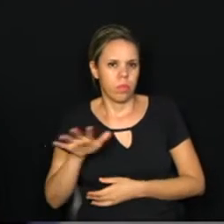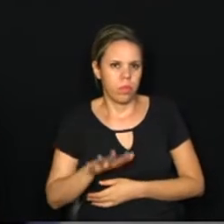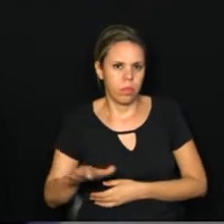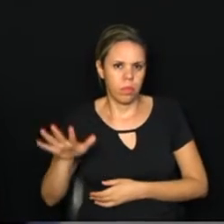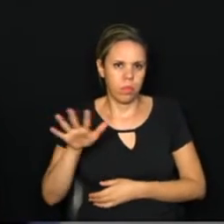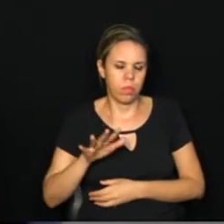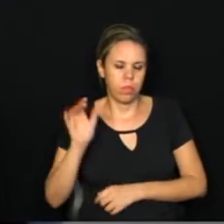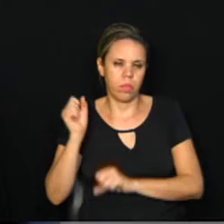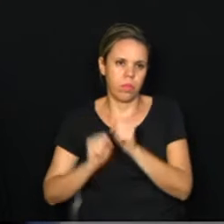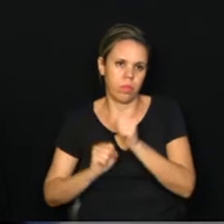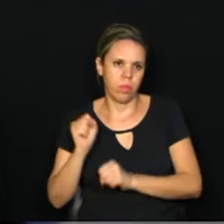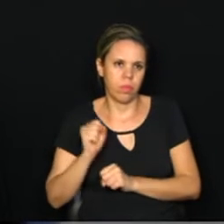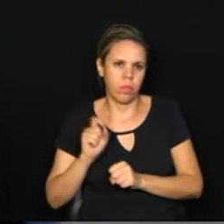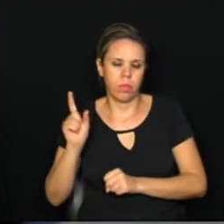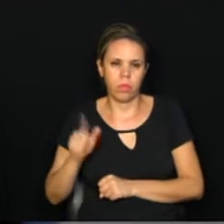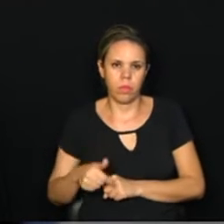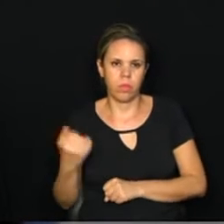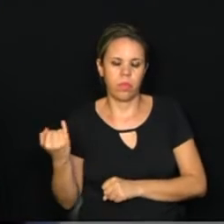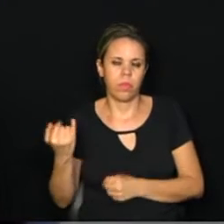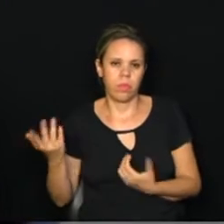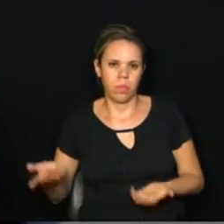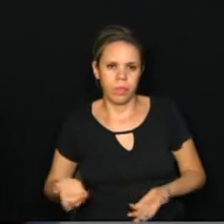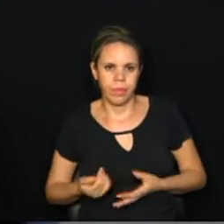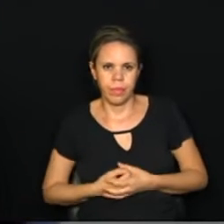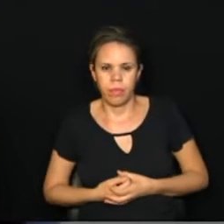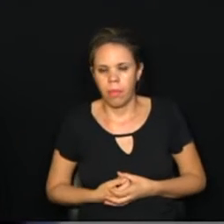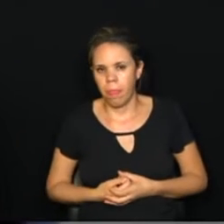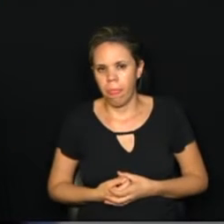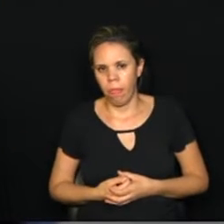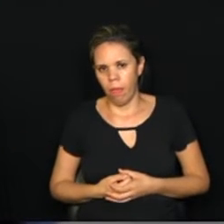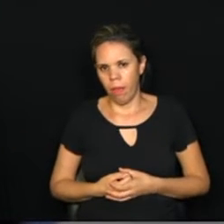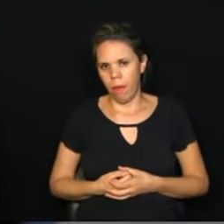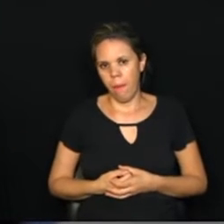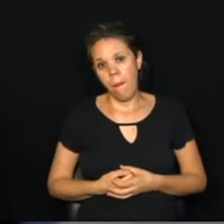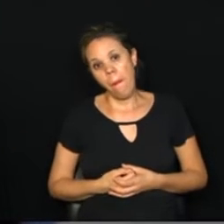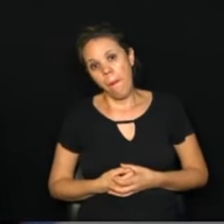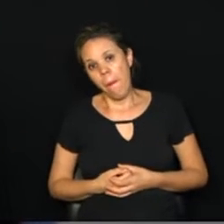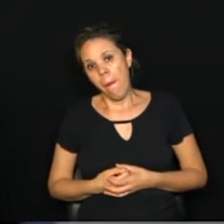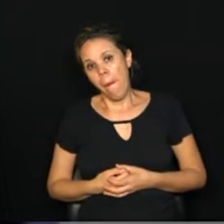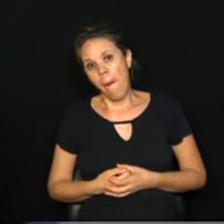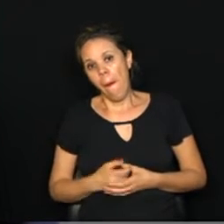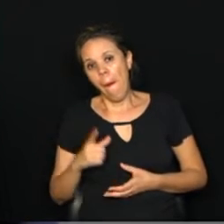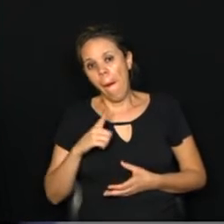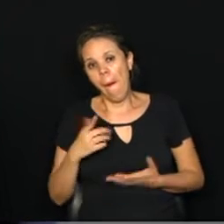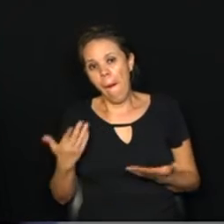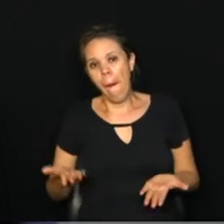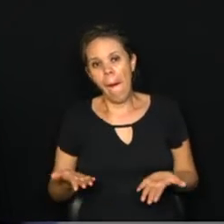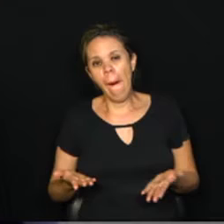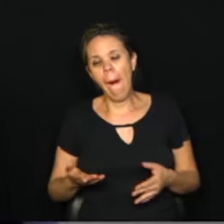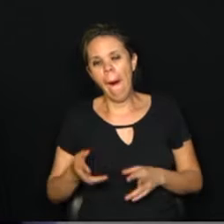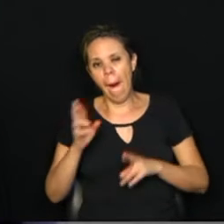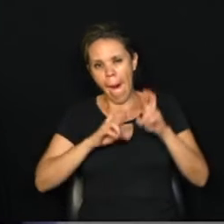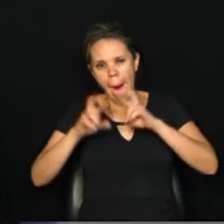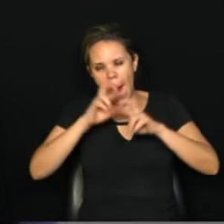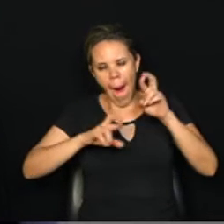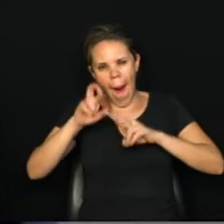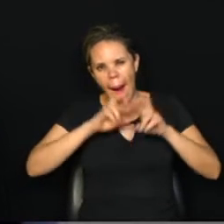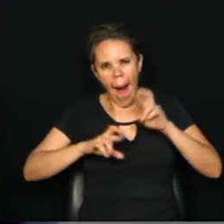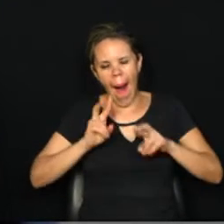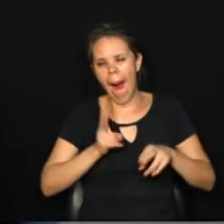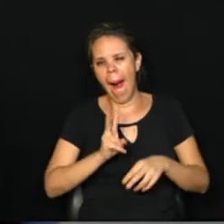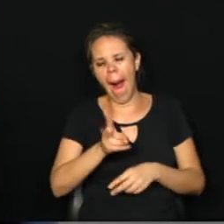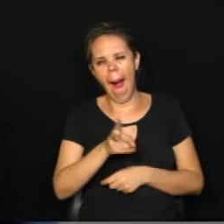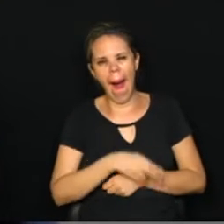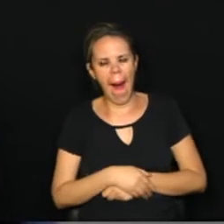área industrial, será significativo. Então, na realidade, o que nós temos que ter esse monitoramento de forma muito